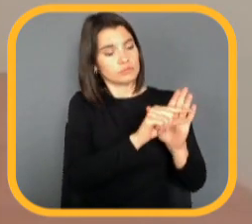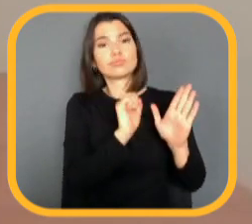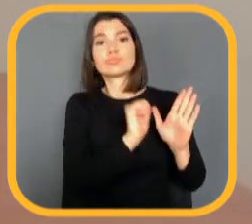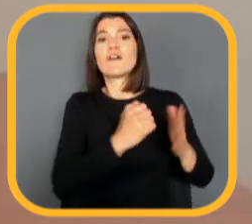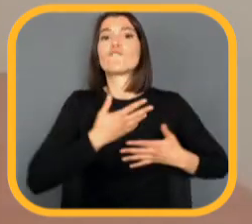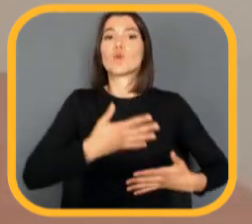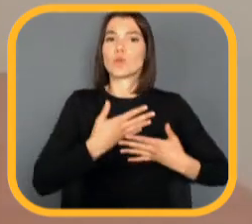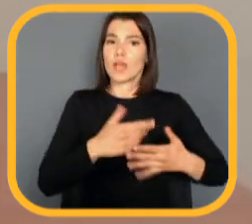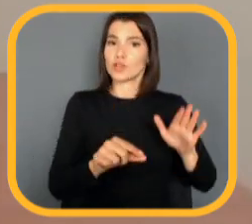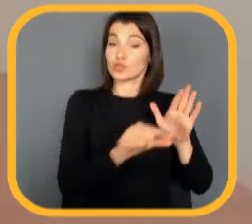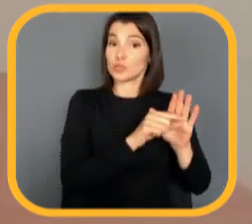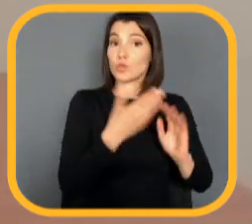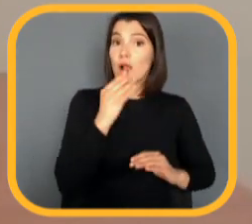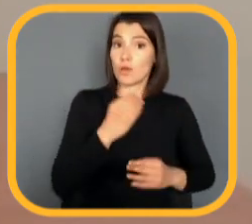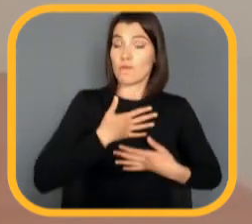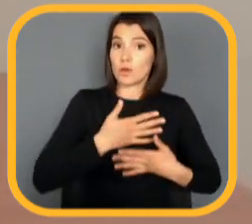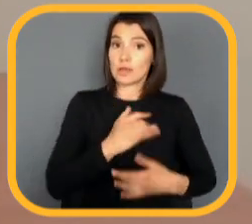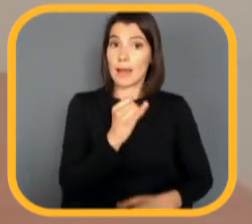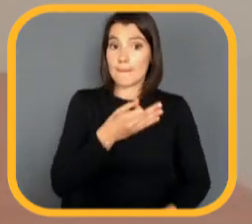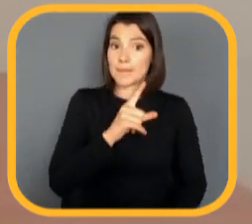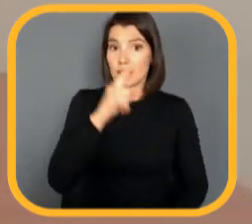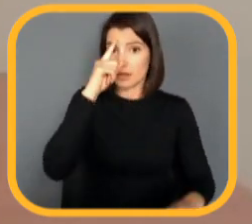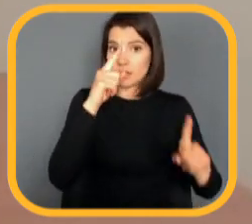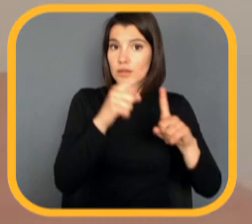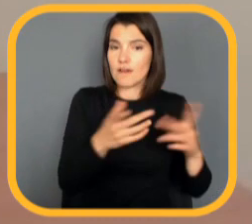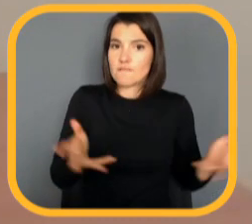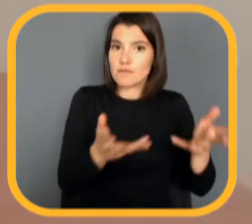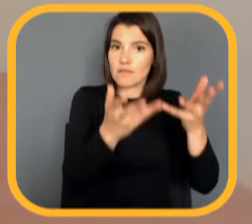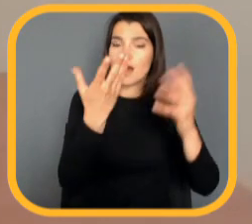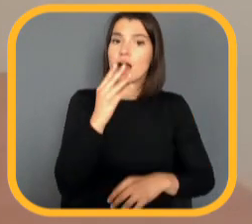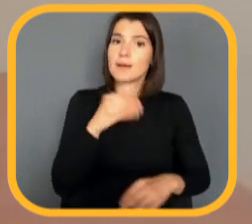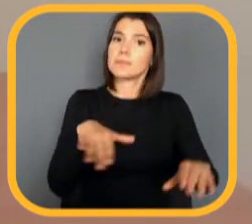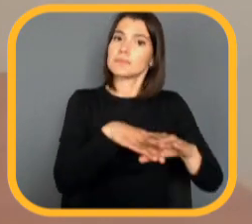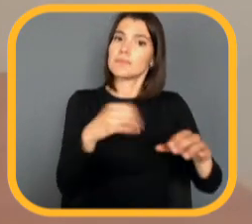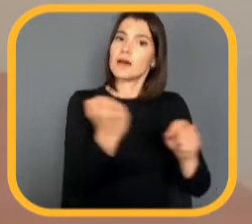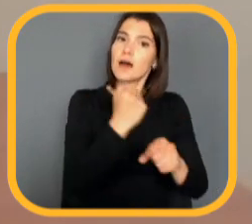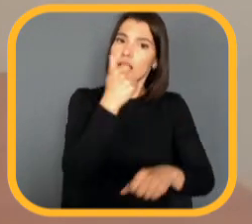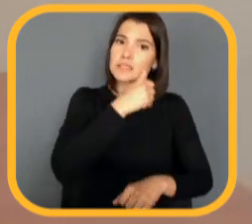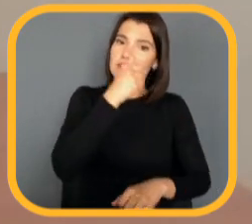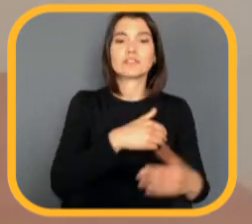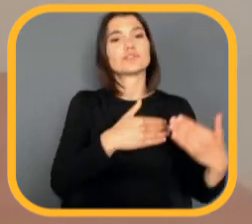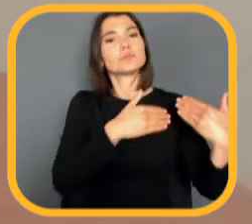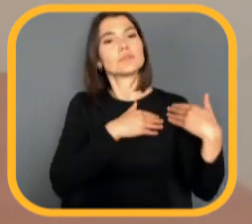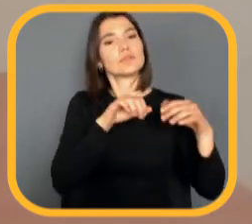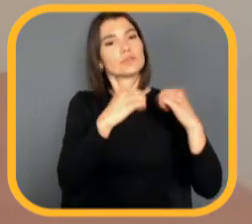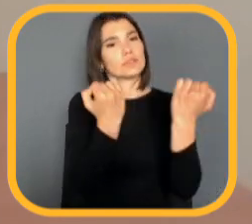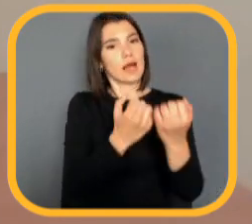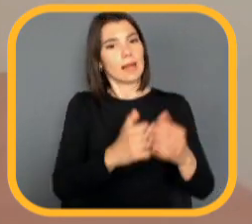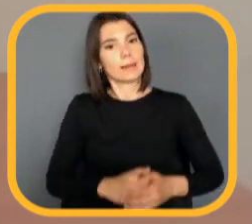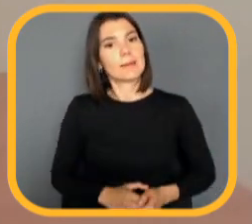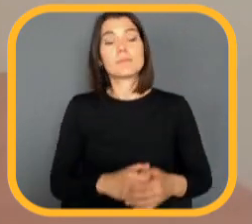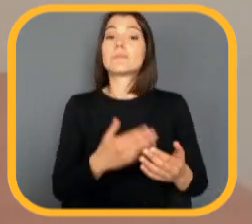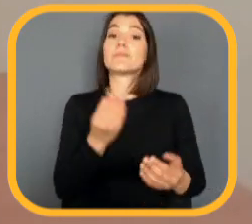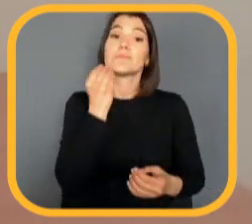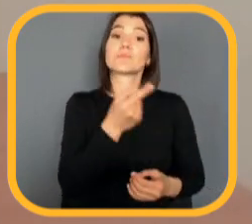atividade voluntária. O Estatuto de Estudante Voluntário do IPL tem como objetivo incentivar os alunos a participarem em atividades de responsabilidade